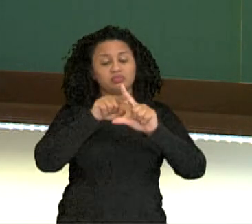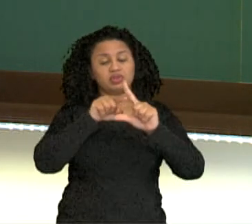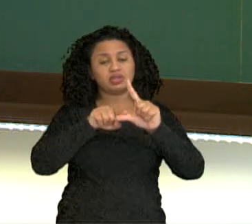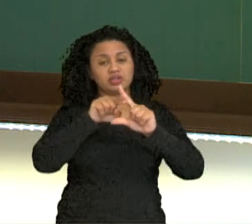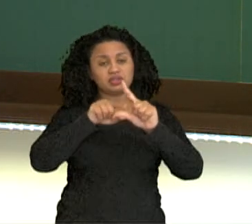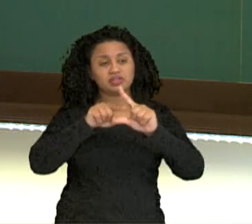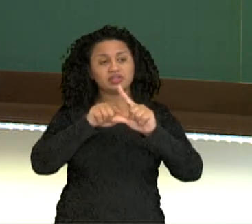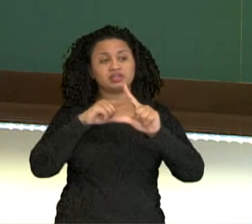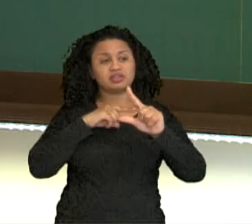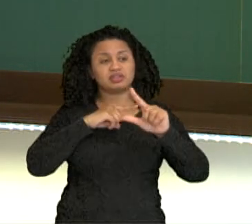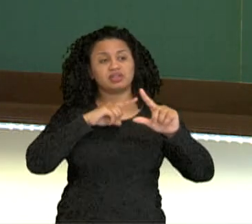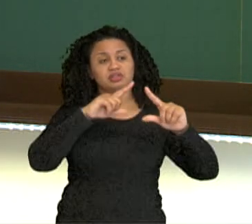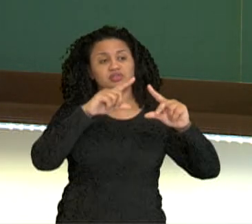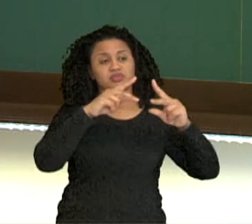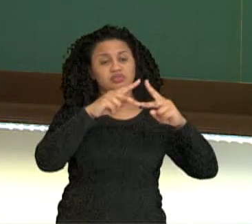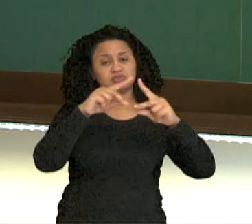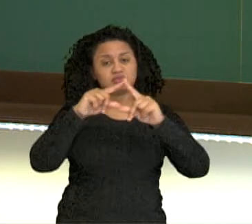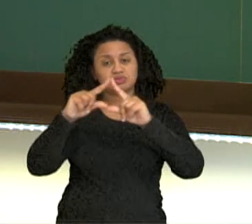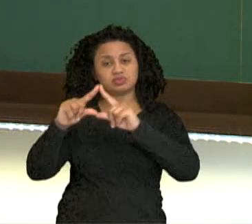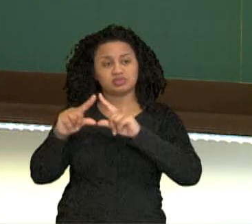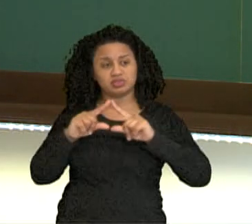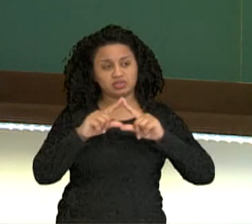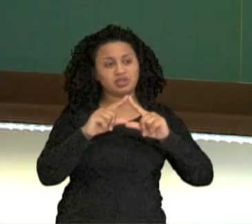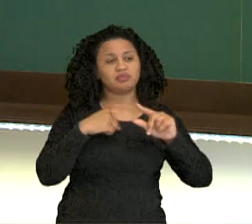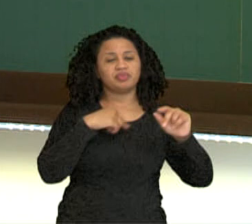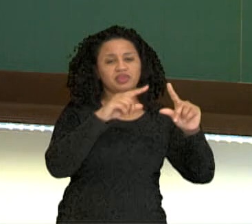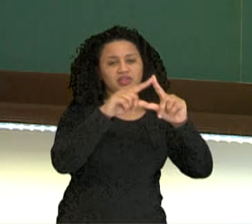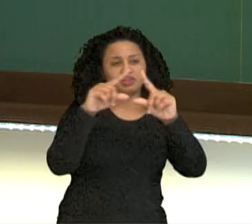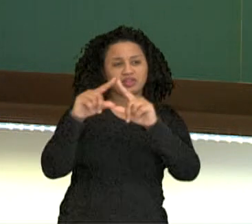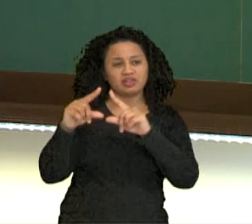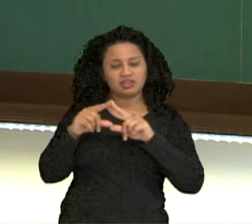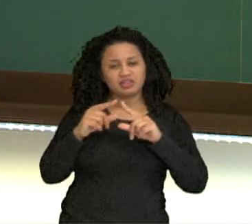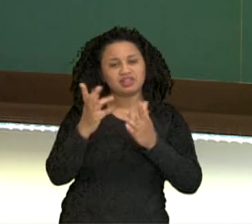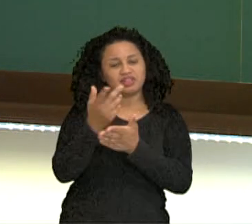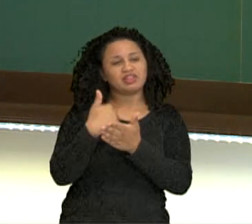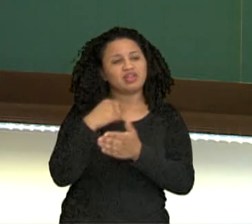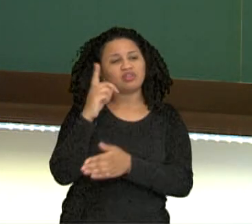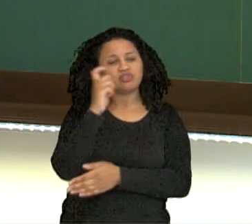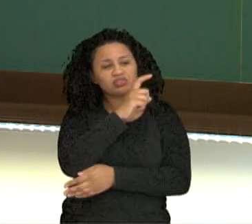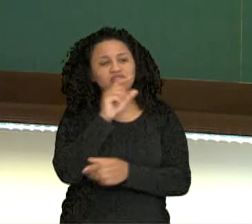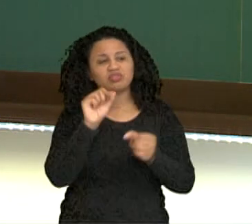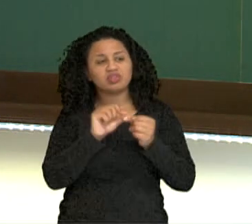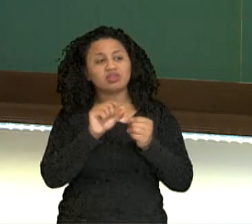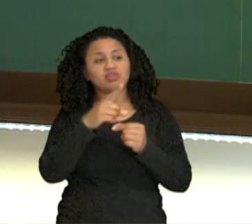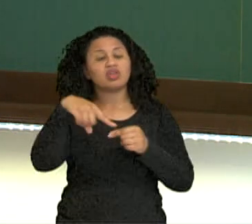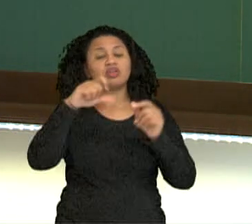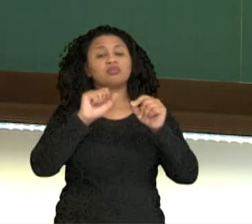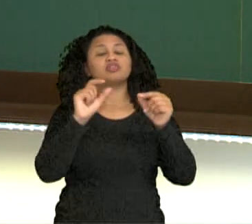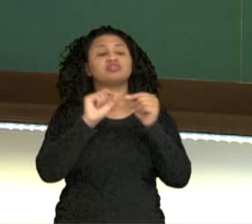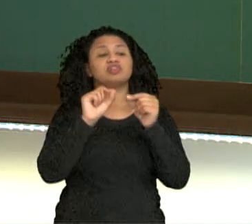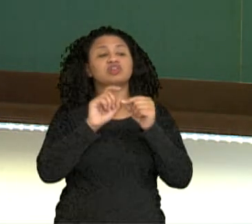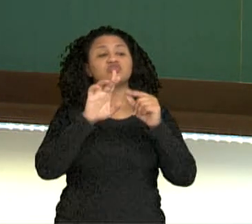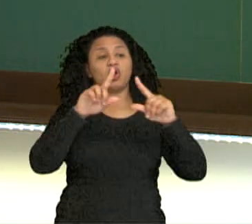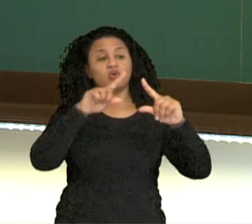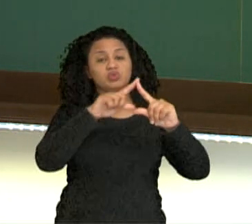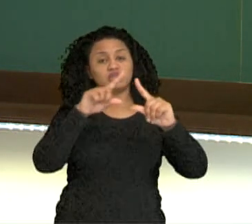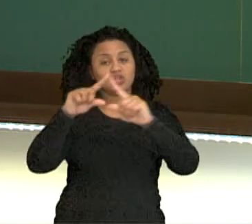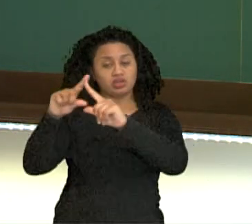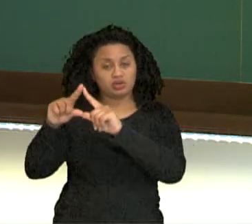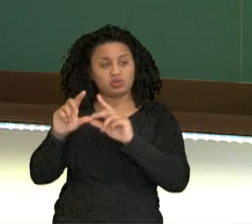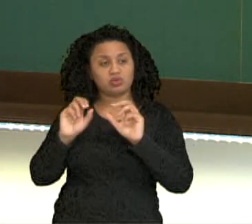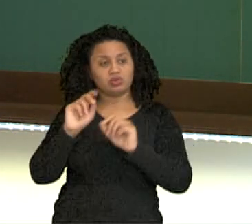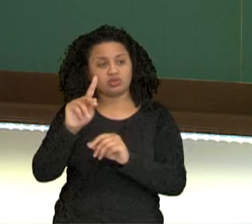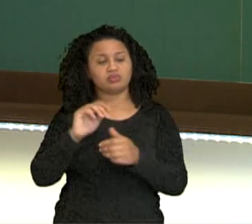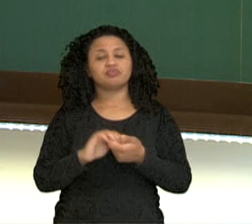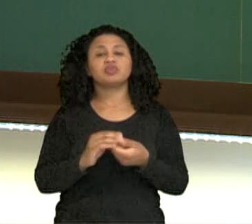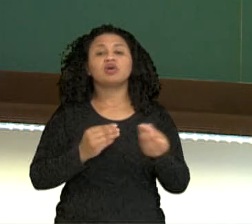do triângulo abaixo? Como esses desenhos são um pouquinho difíceis de fazer, vocês podem desenhar só o triângulo, tá bom? O que